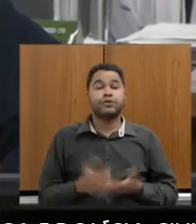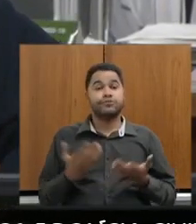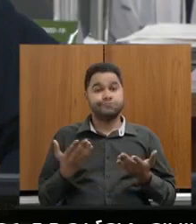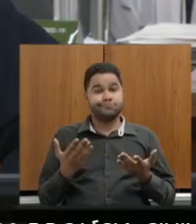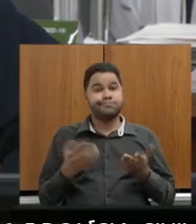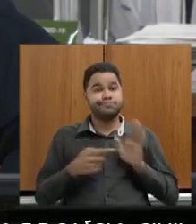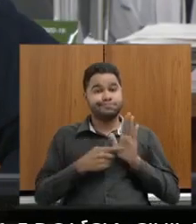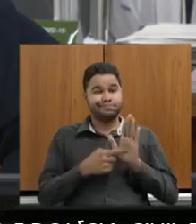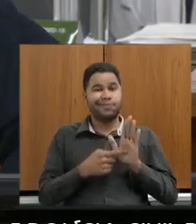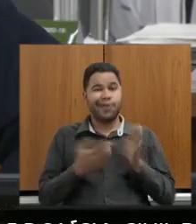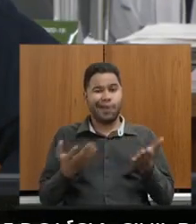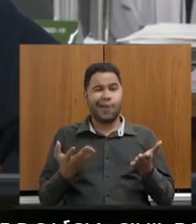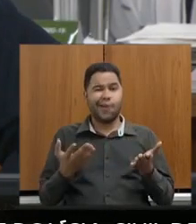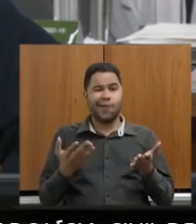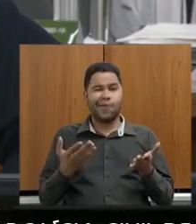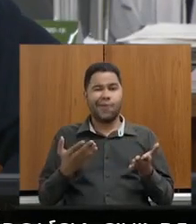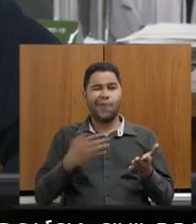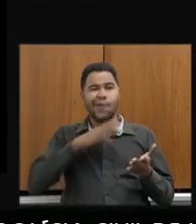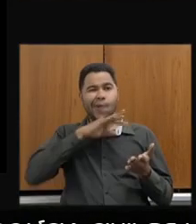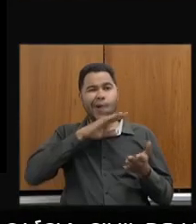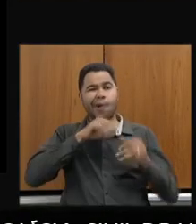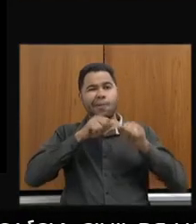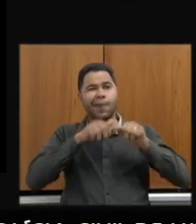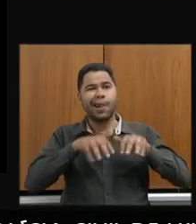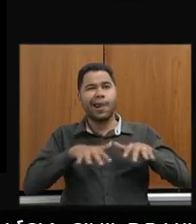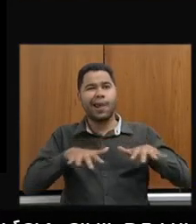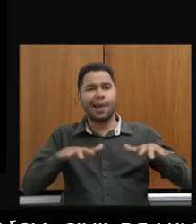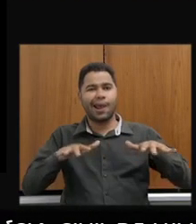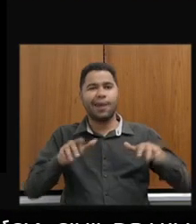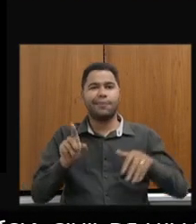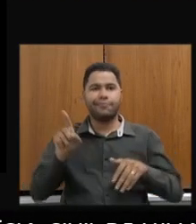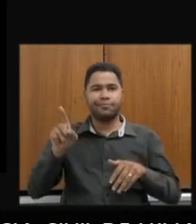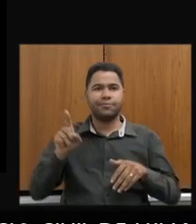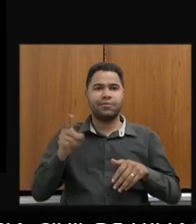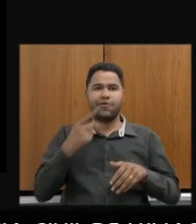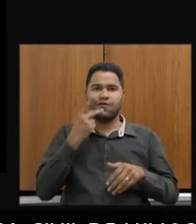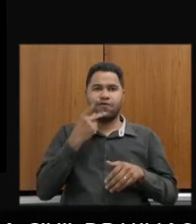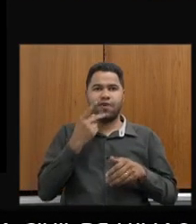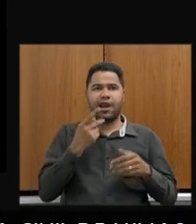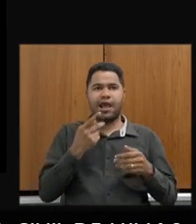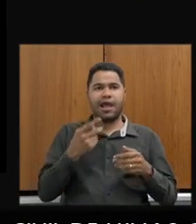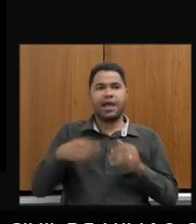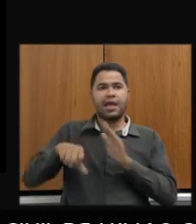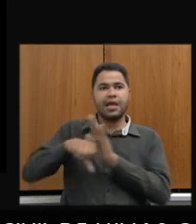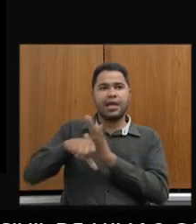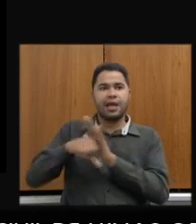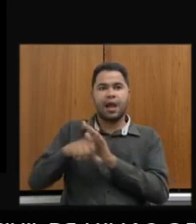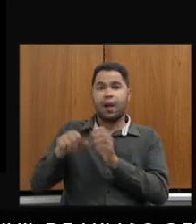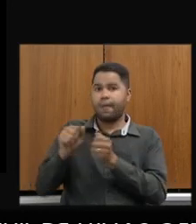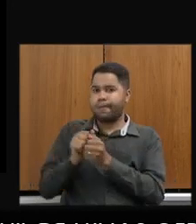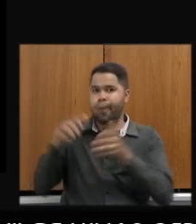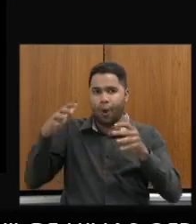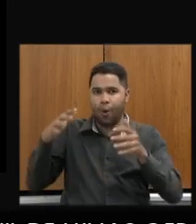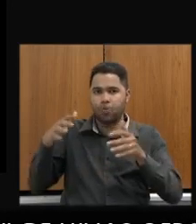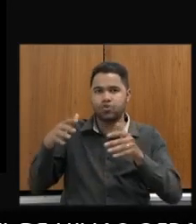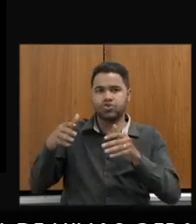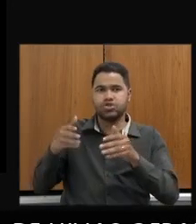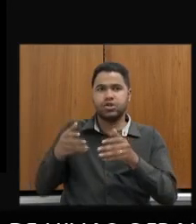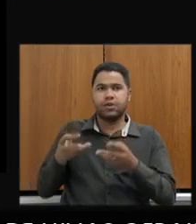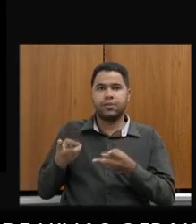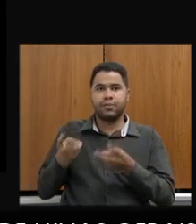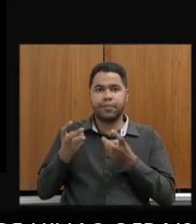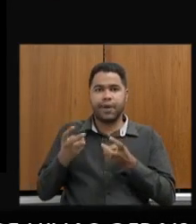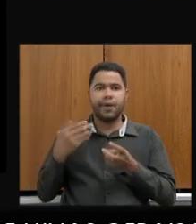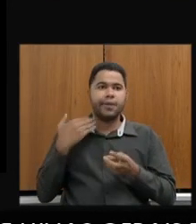que tem que tem as falar do país nesses últimos tempos a gente tem aqui quando fala combate aos crimes de explosão de caixa eletrônico a gente tem basta